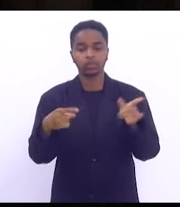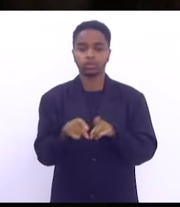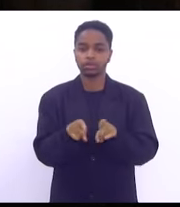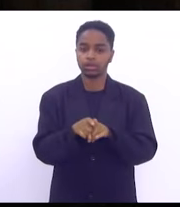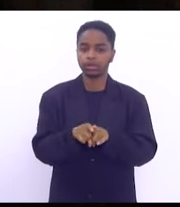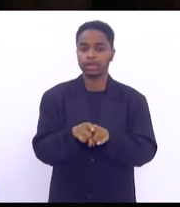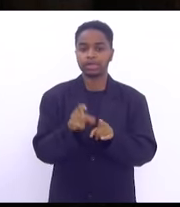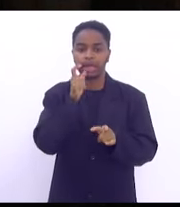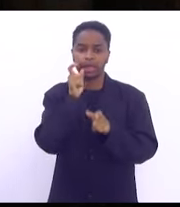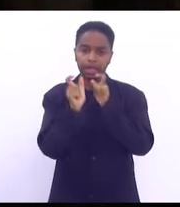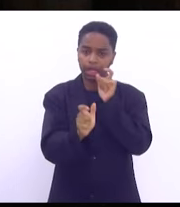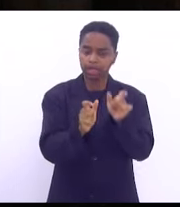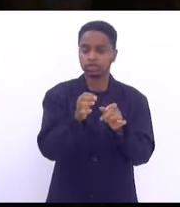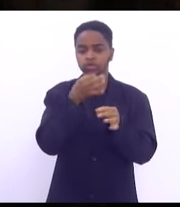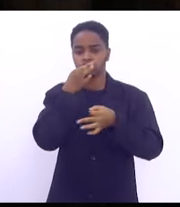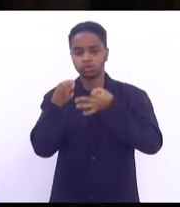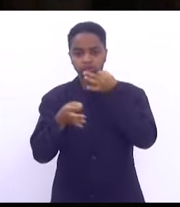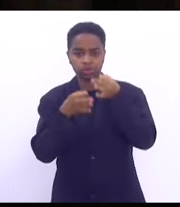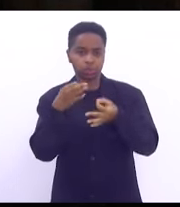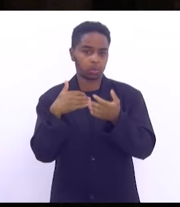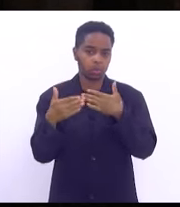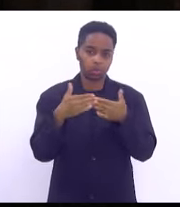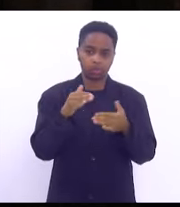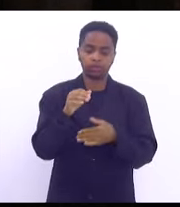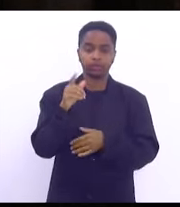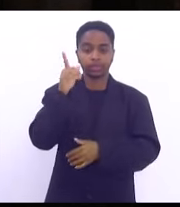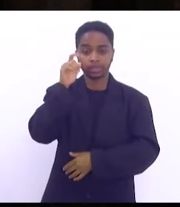de crítica e sugestões, Instagram,